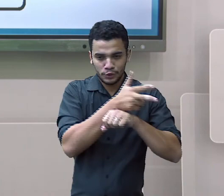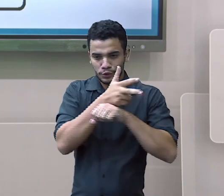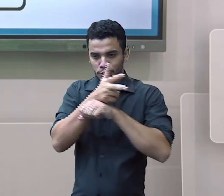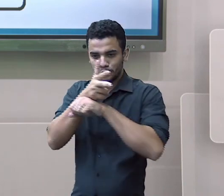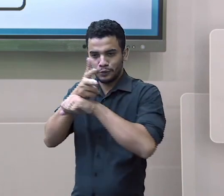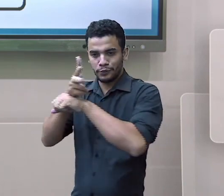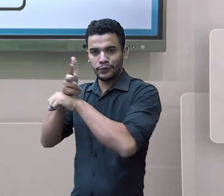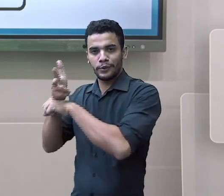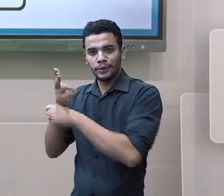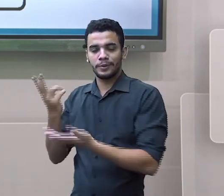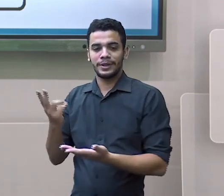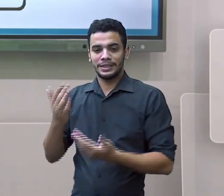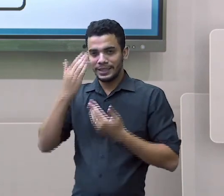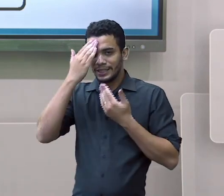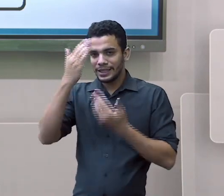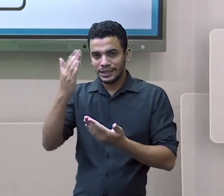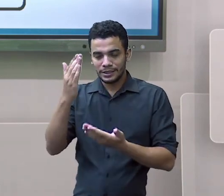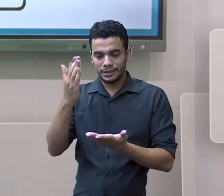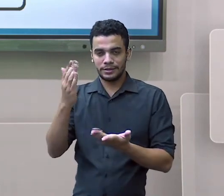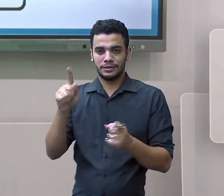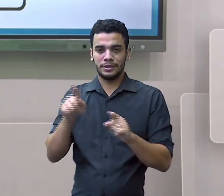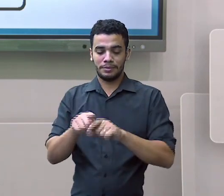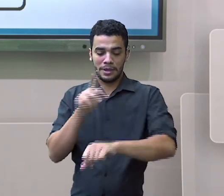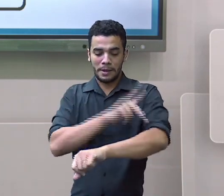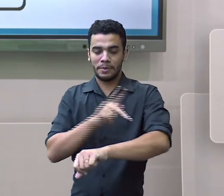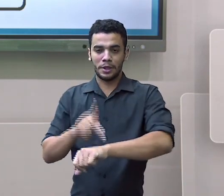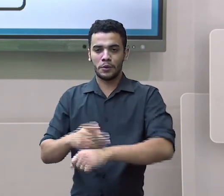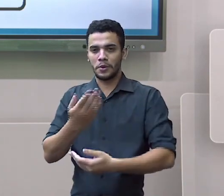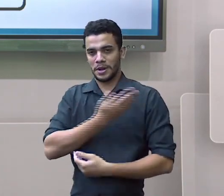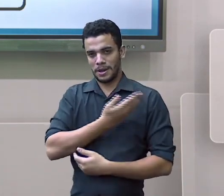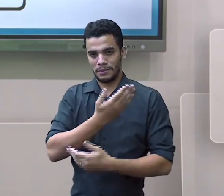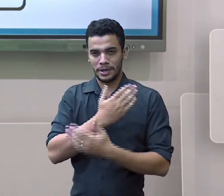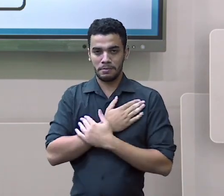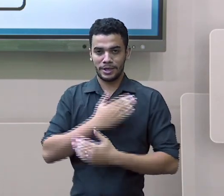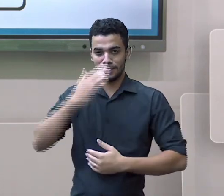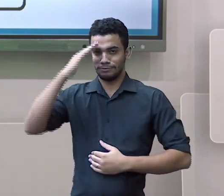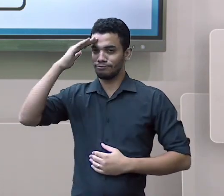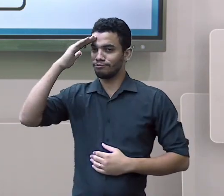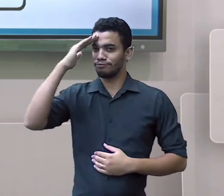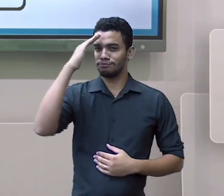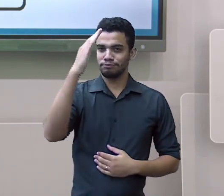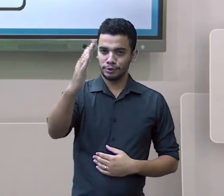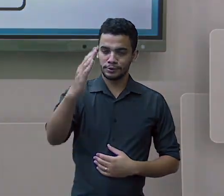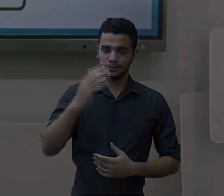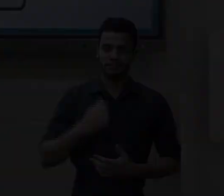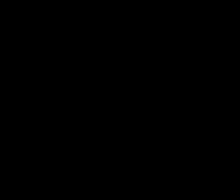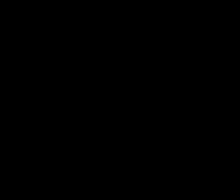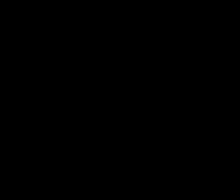pedagoga Lu. Beijo! Até a próxima aula, gente. Tchau, tchau!